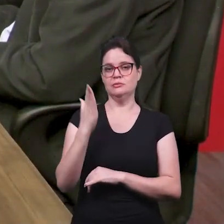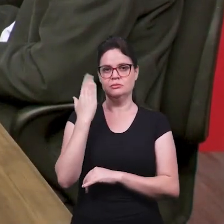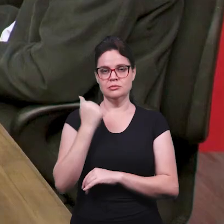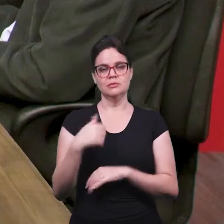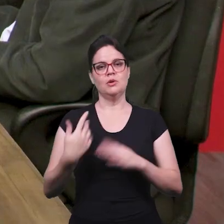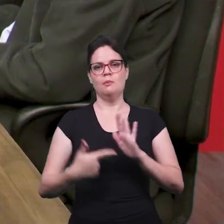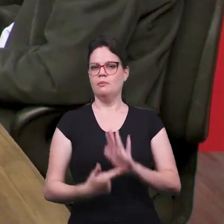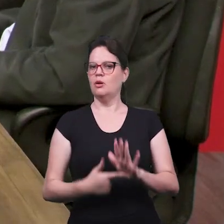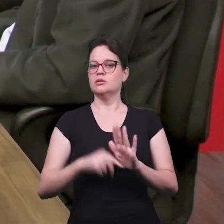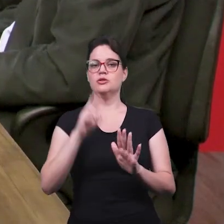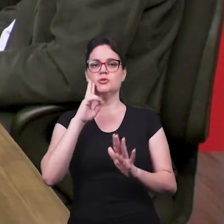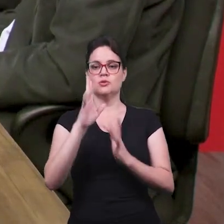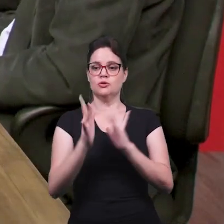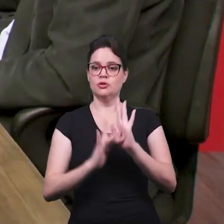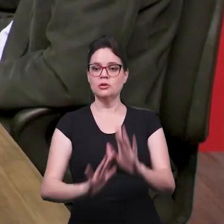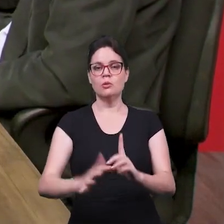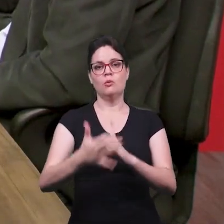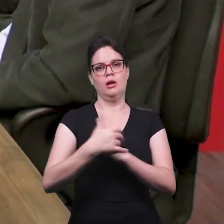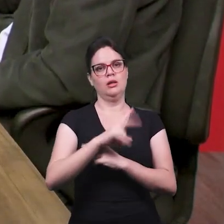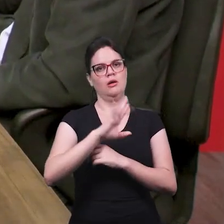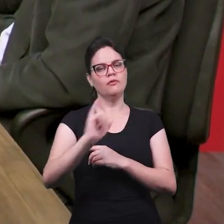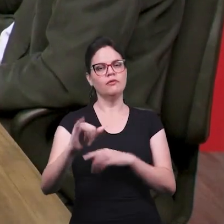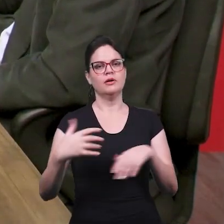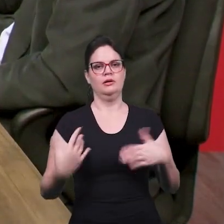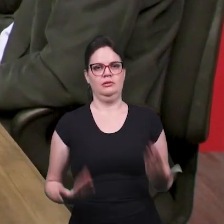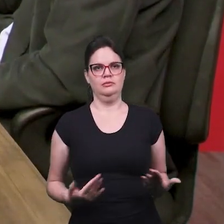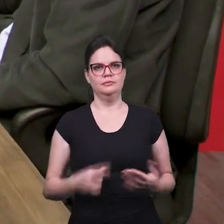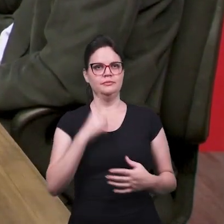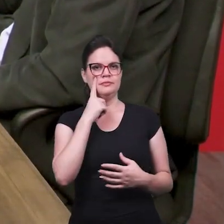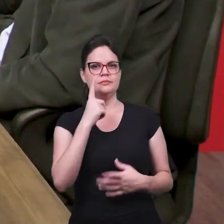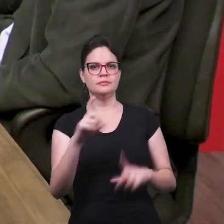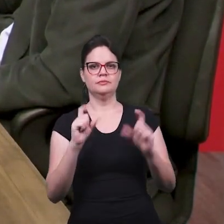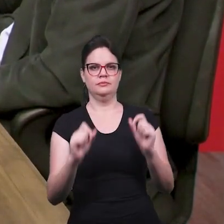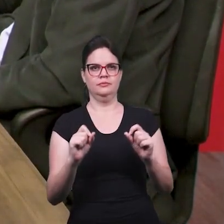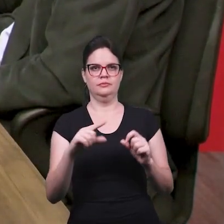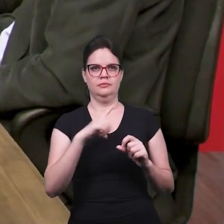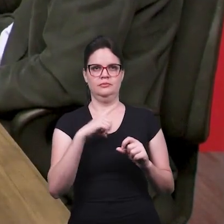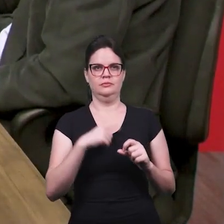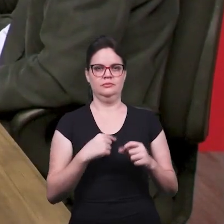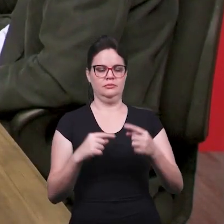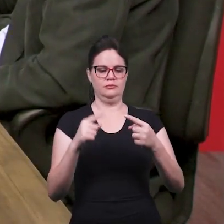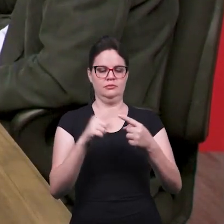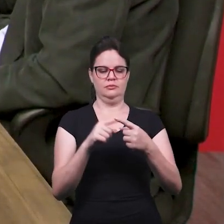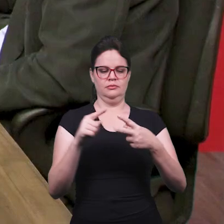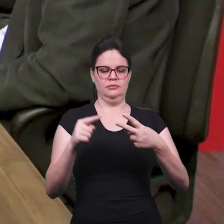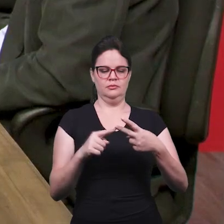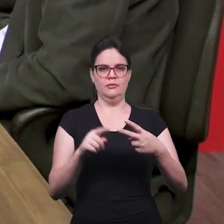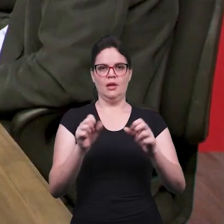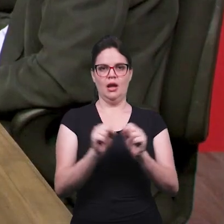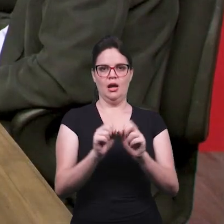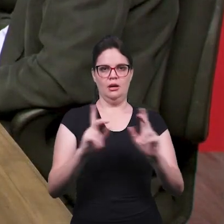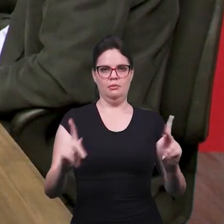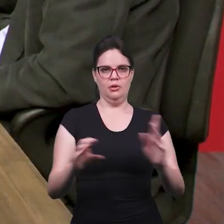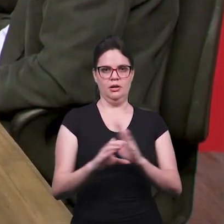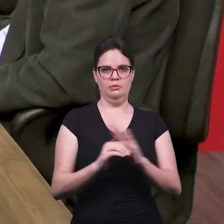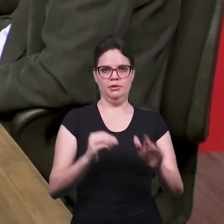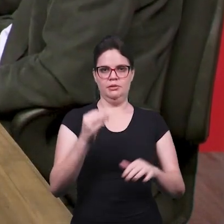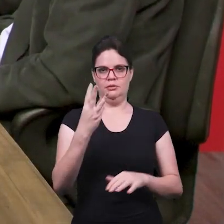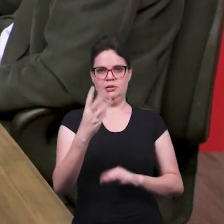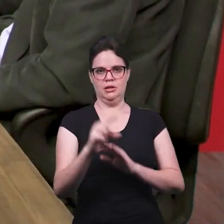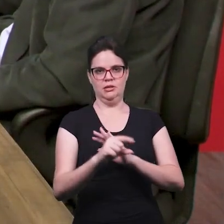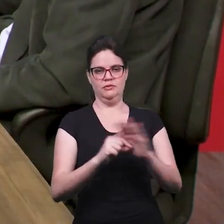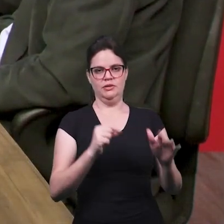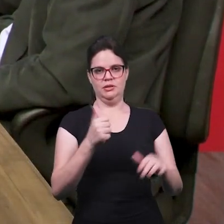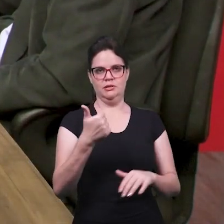Agora é interessante nós observarmos que esses dois textos, Apocalipse 3:10, veja que ele fala